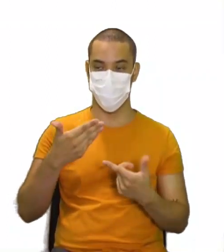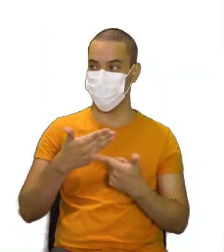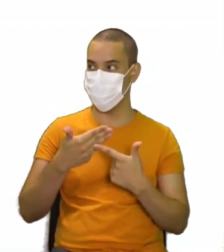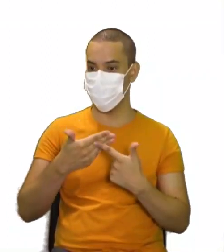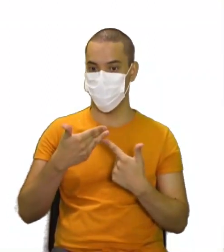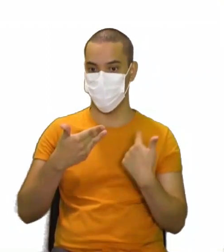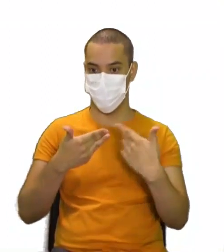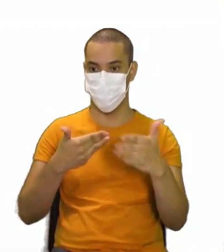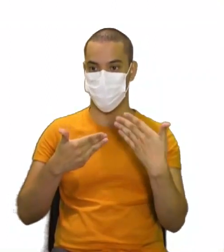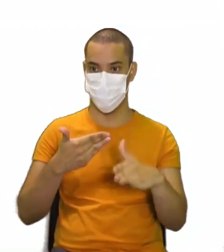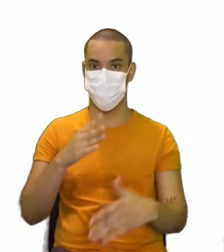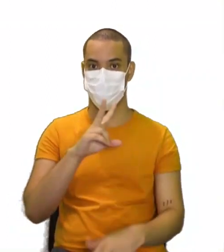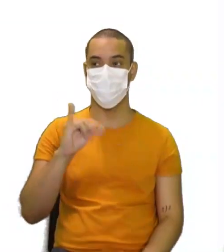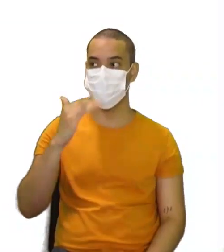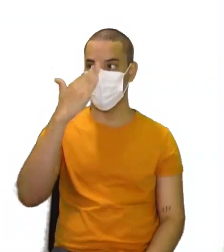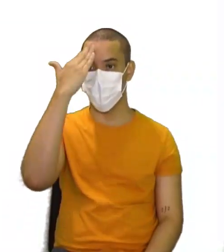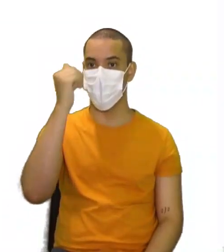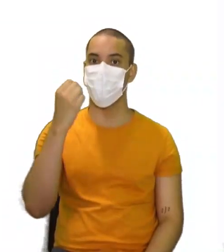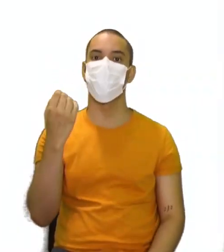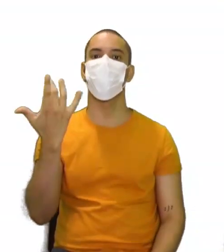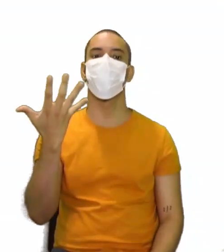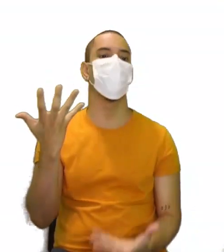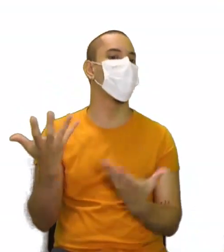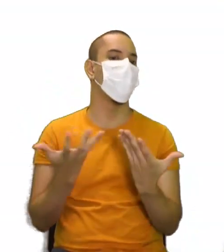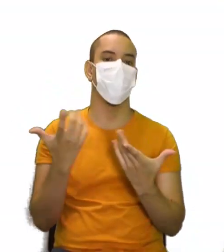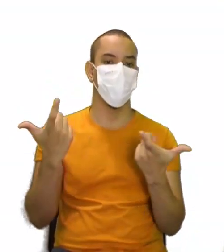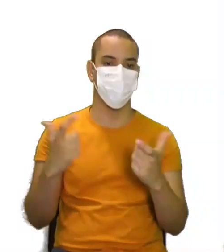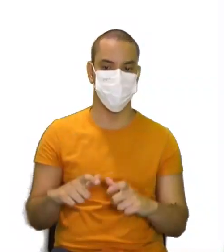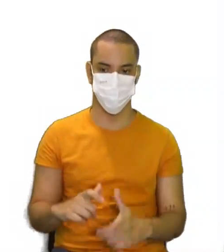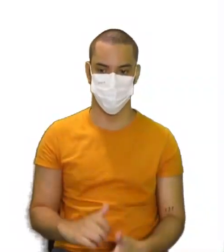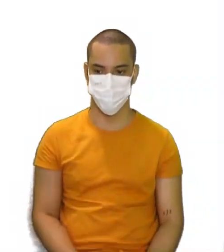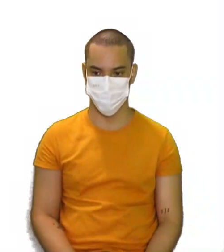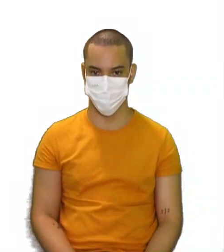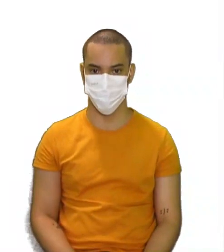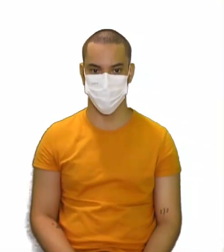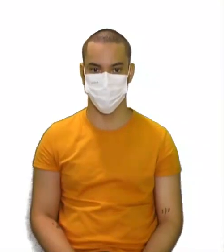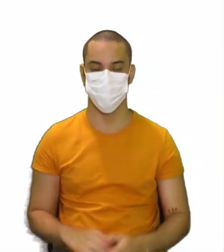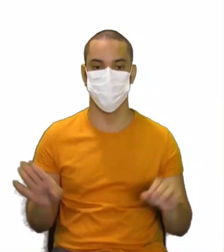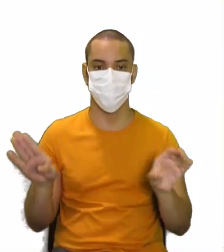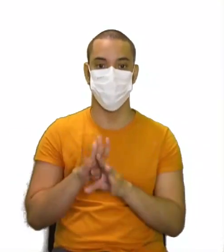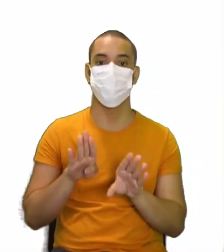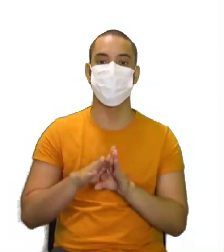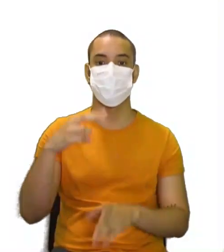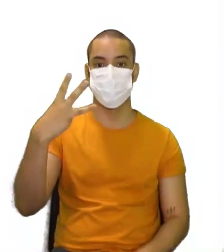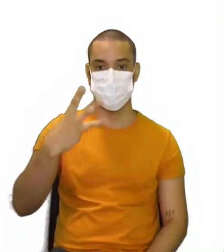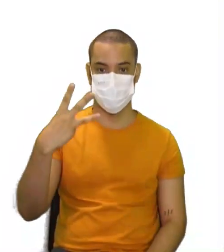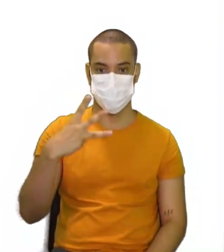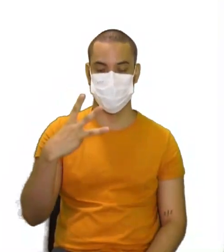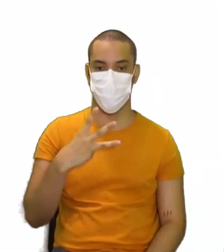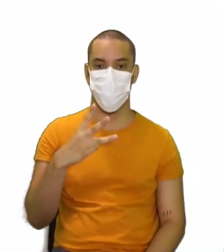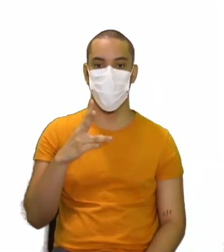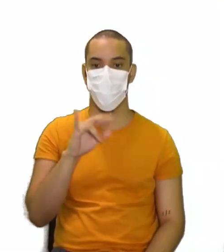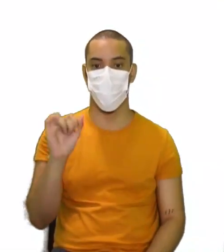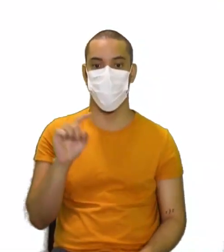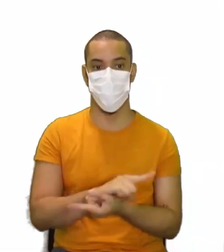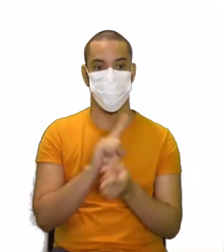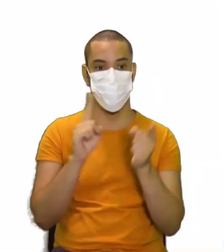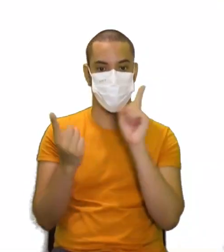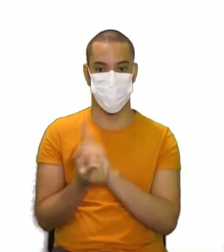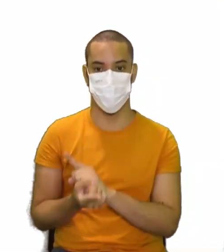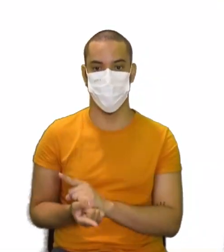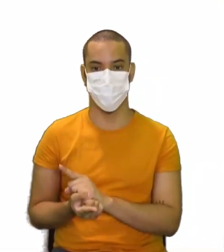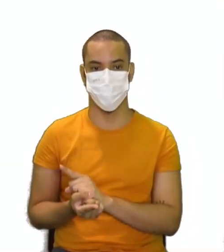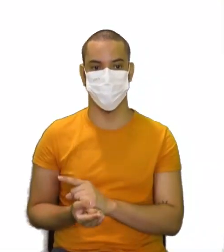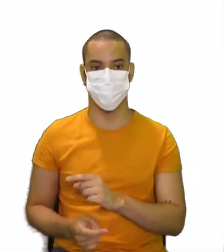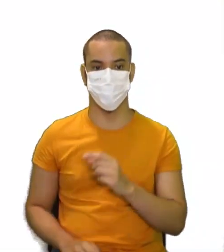Aí você vai saber para onde vai apontar a força magnética. E no terceiro caso, olha só, ele inverteu. Ele,